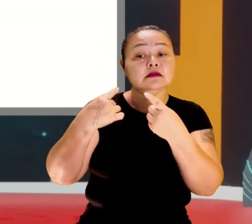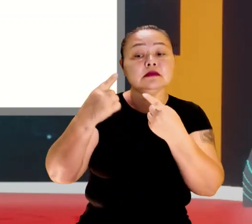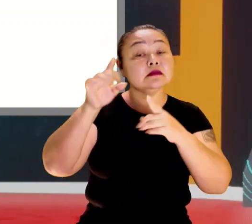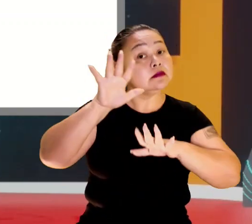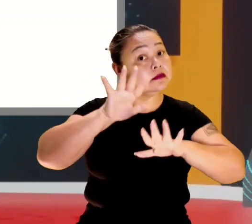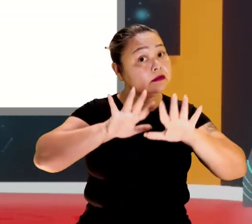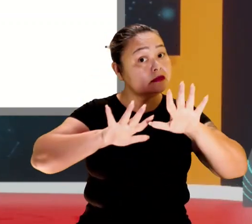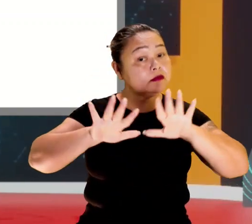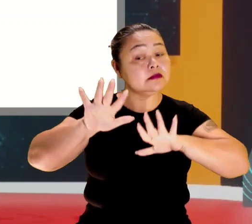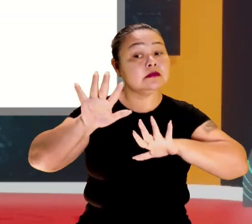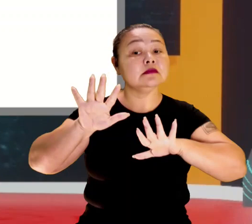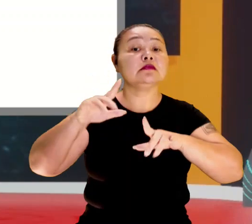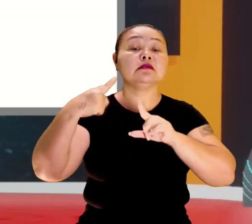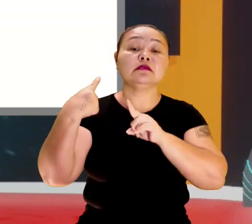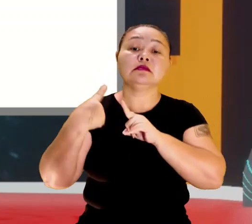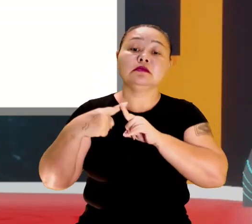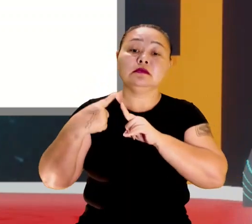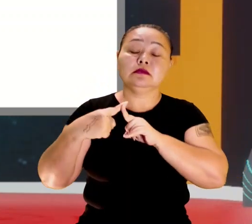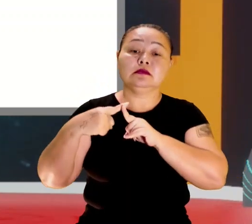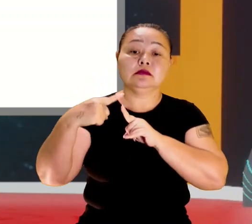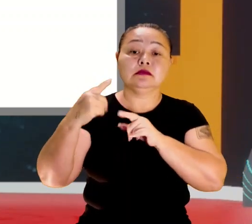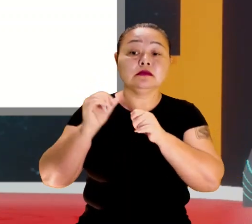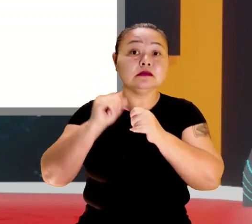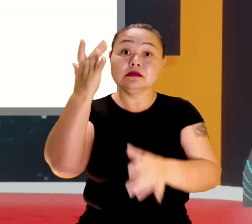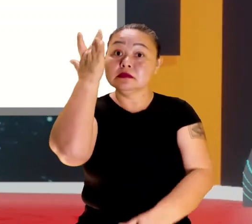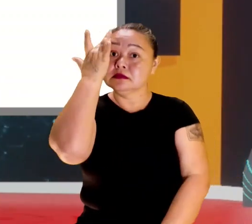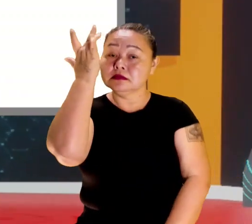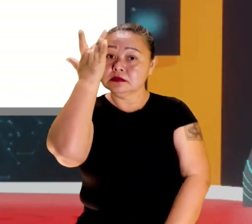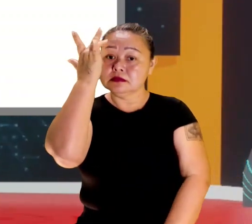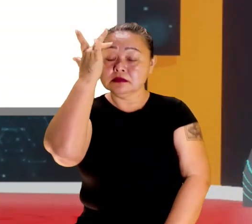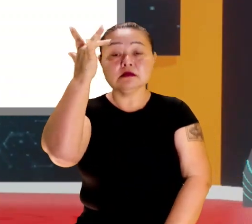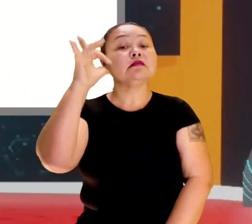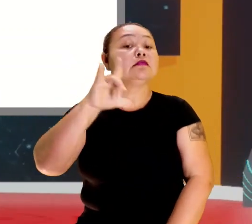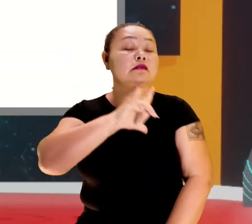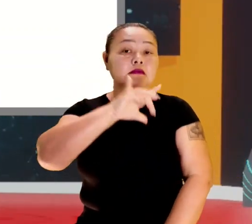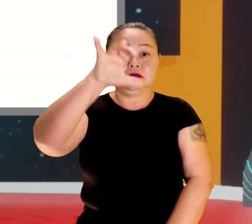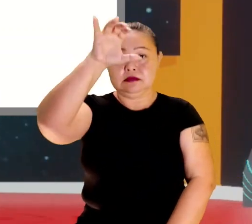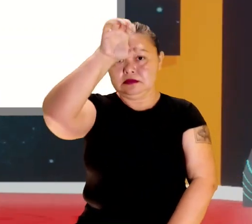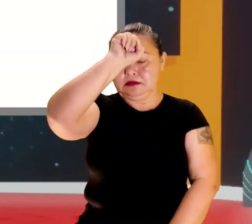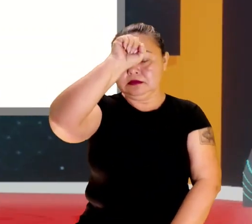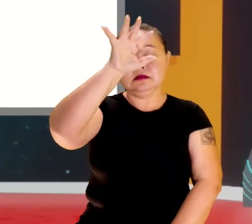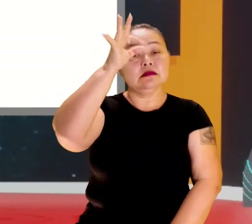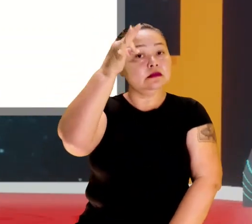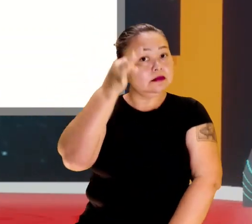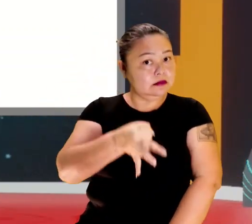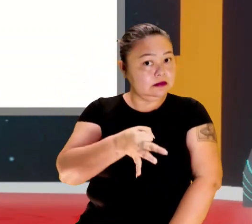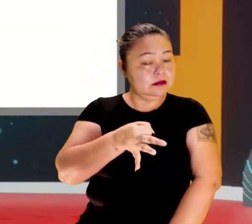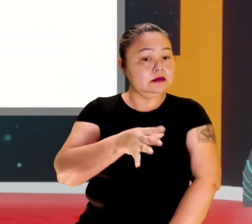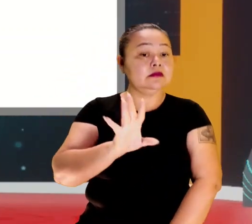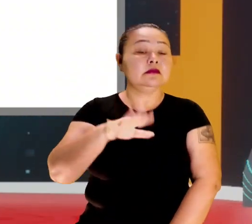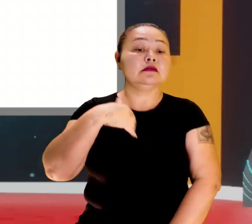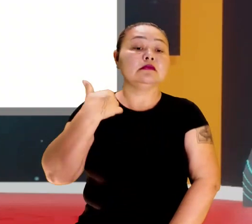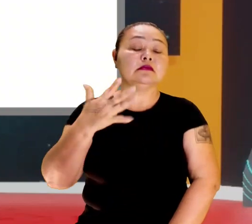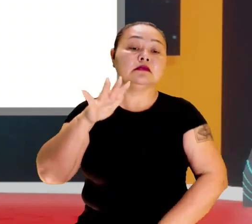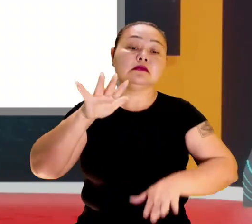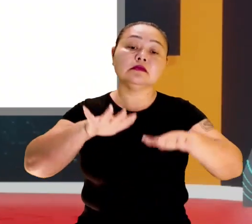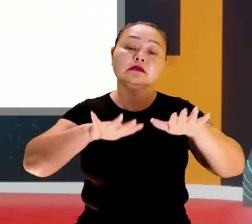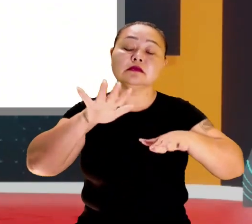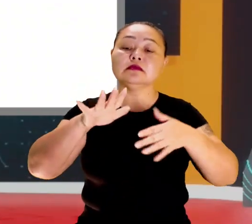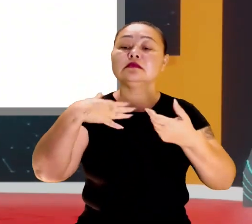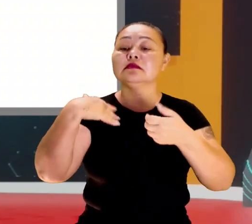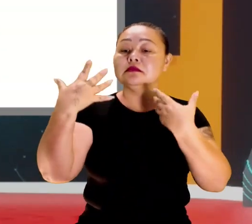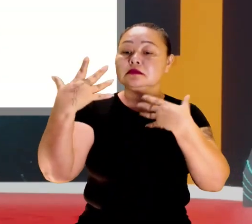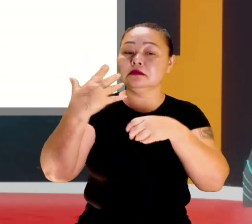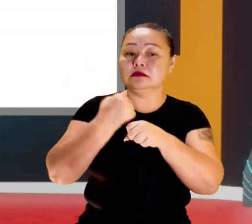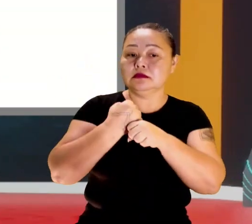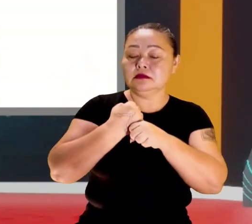cuidado a se tomar, por quê? Porque se eu ainda não sei, eu tenho que aprender do jeito certo. É porque a gente vai ver situações que está multiplicando ali